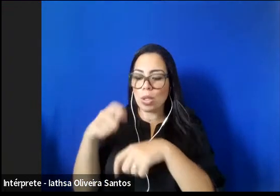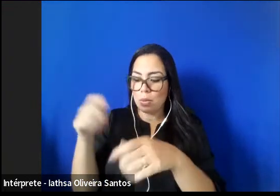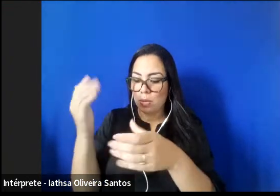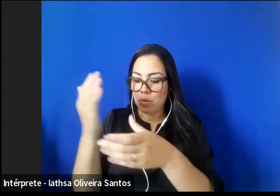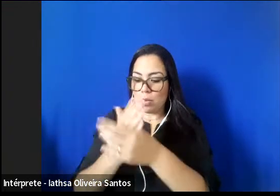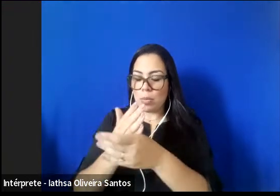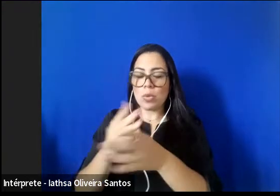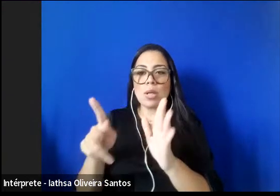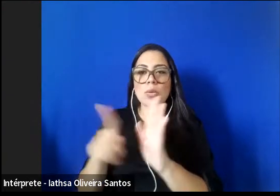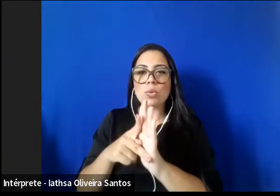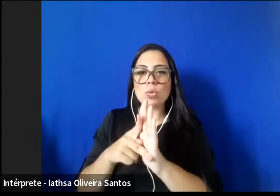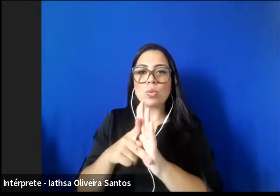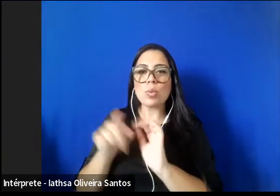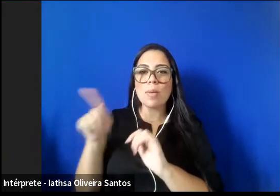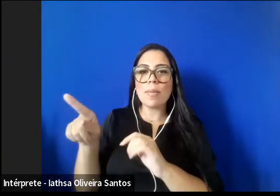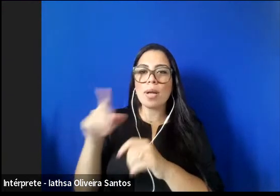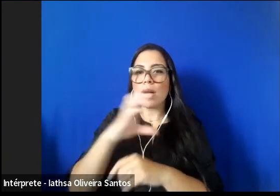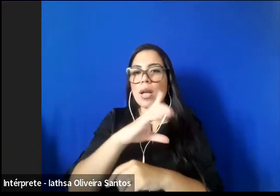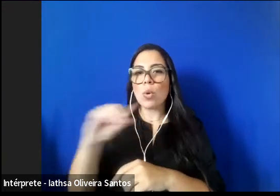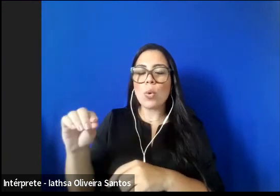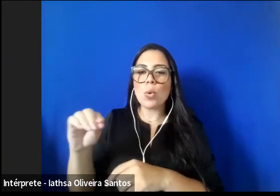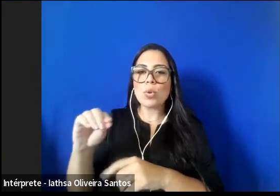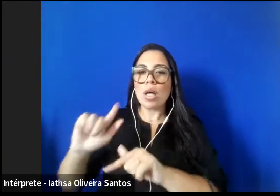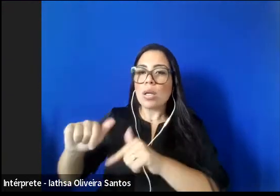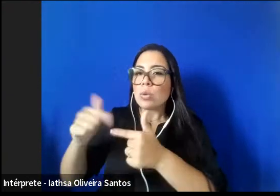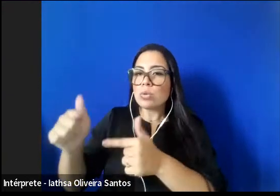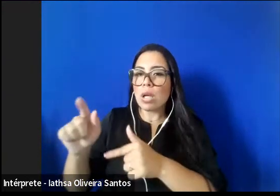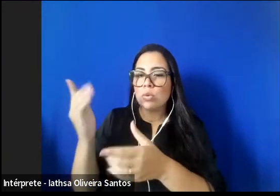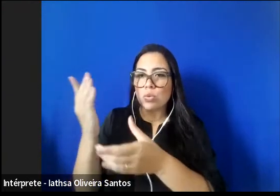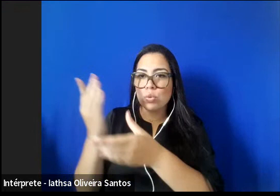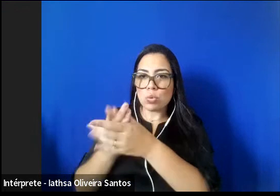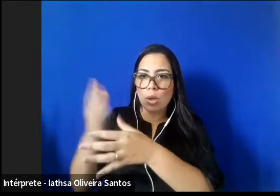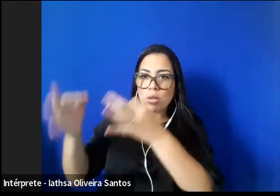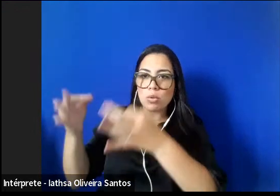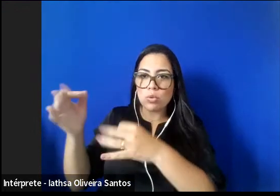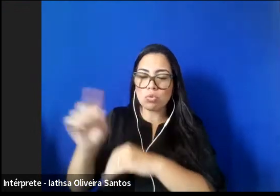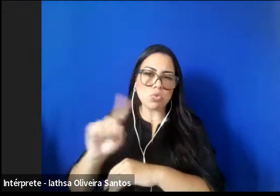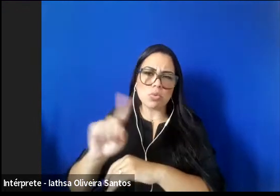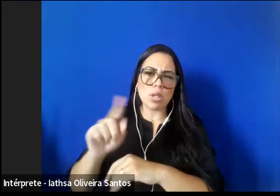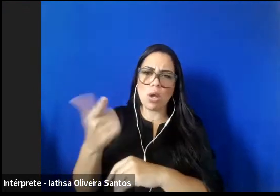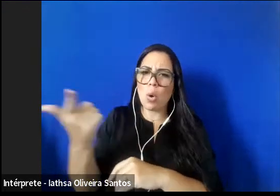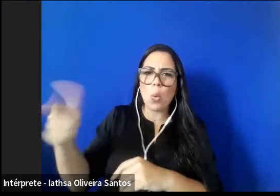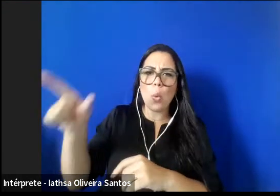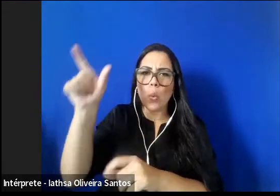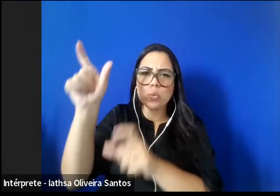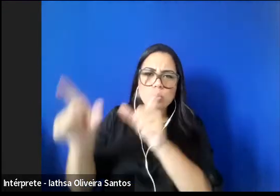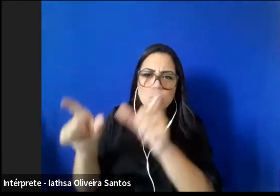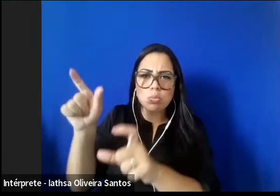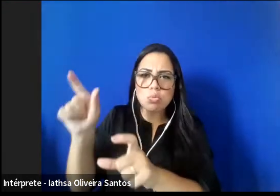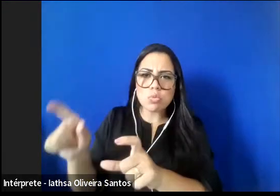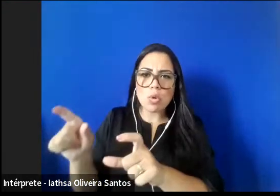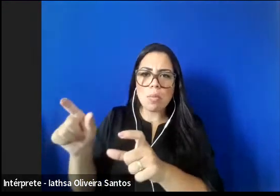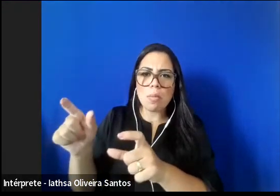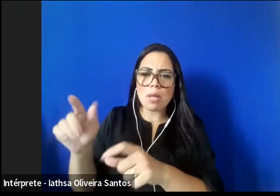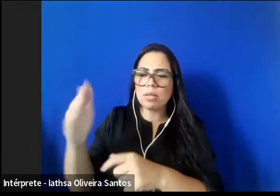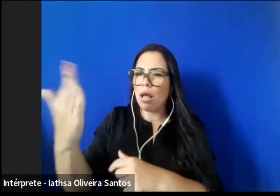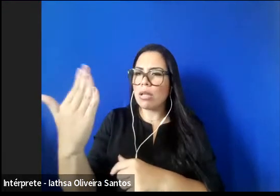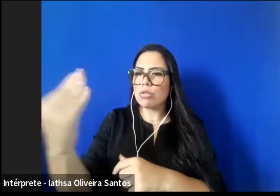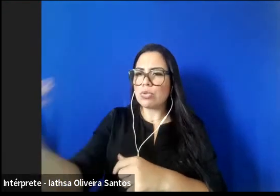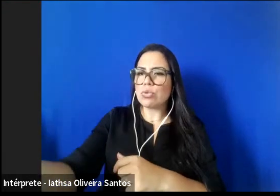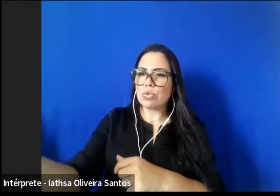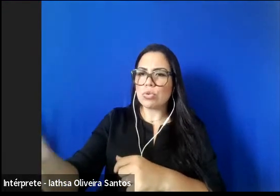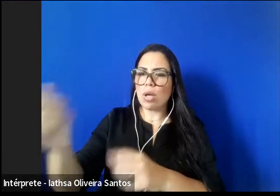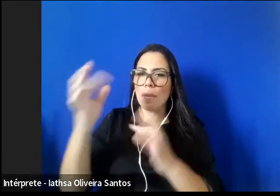que coordena os atos administrativos, isso não é com o juiz. Uma citação, intimação, chamada de testemunha, data.